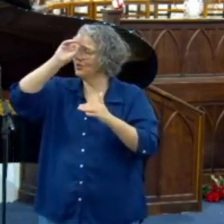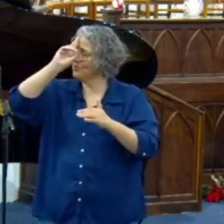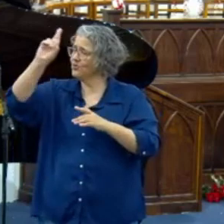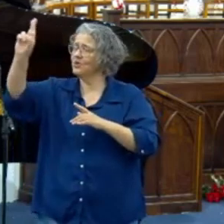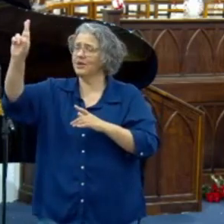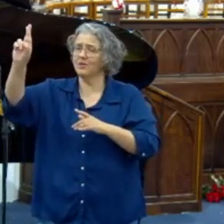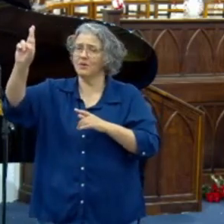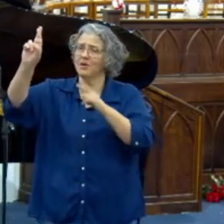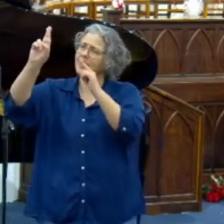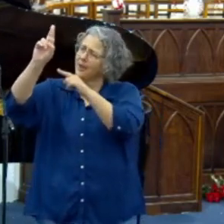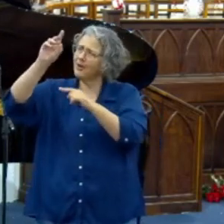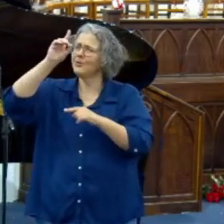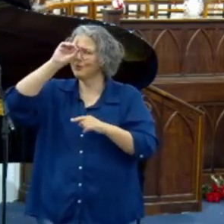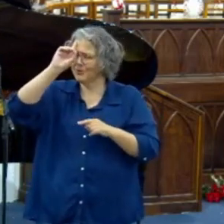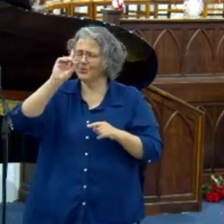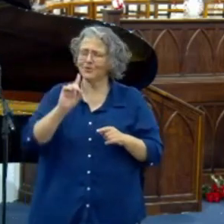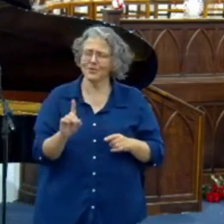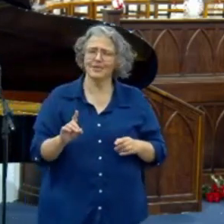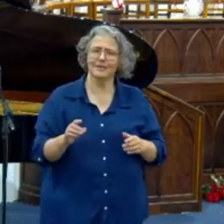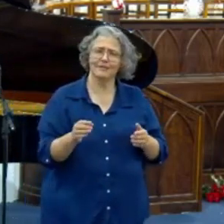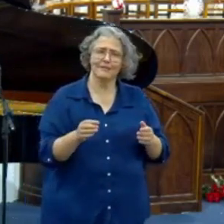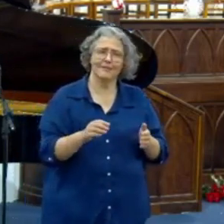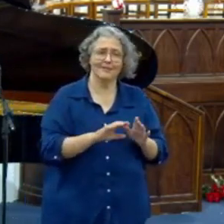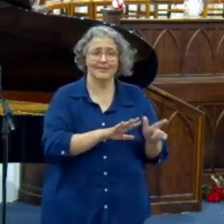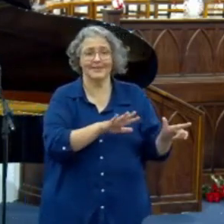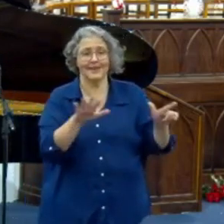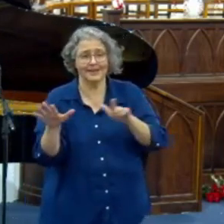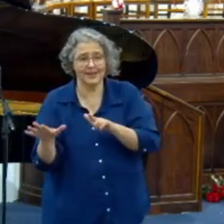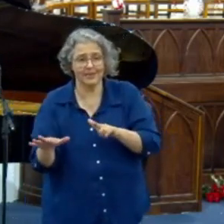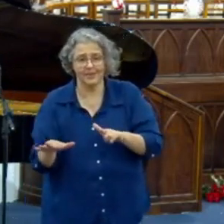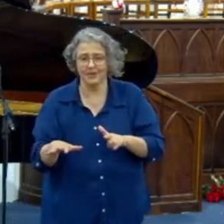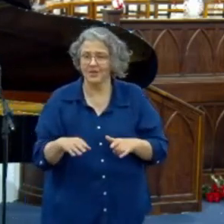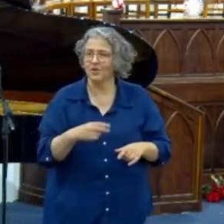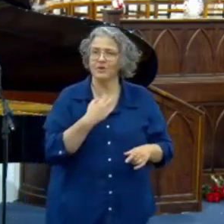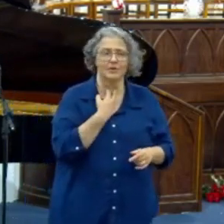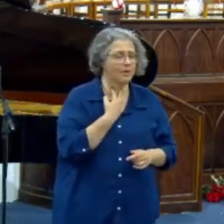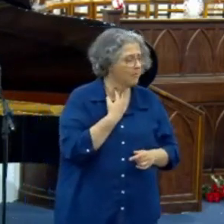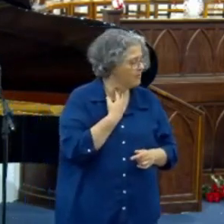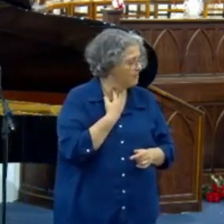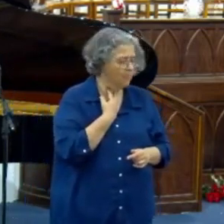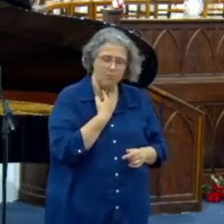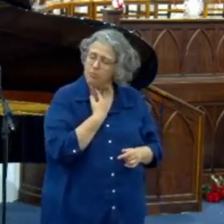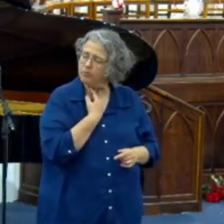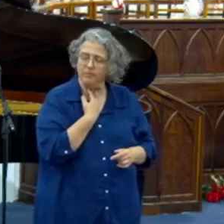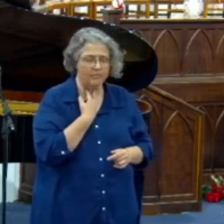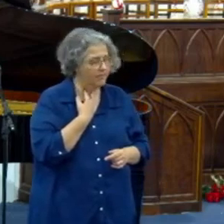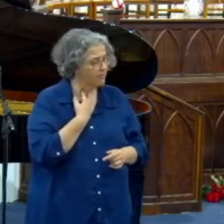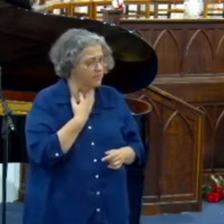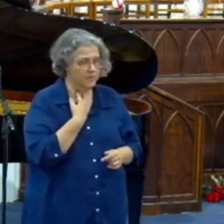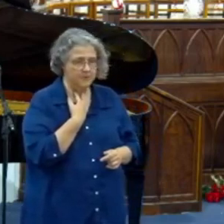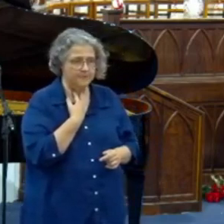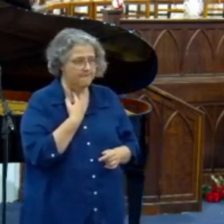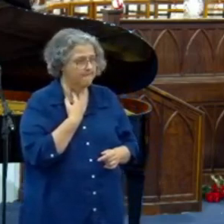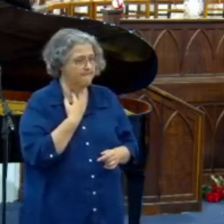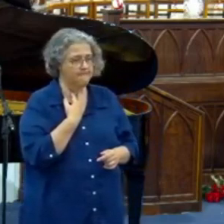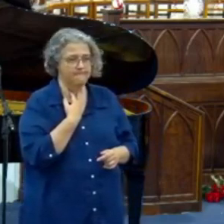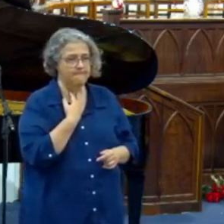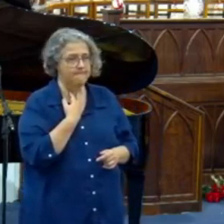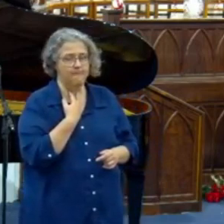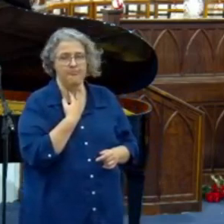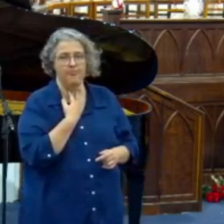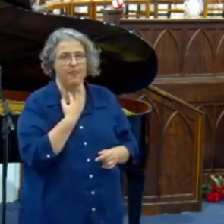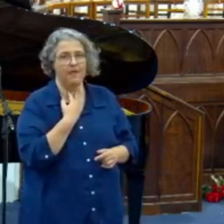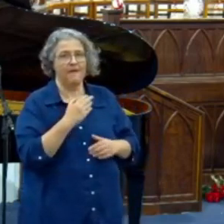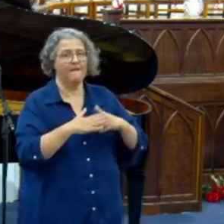é aquele dia na semana que nós não temos o direito, veja, estou usando uma expressão direito, nós não temos o direito de